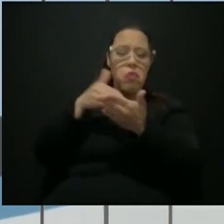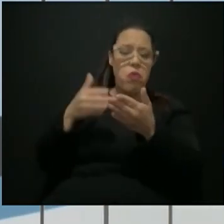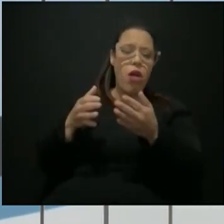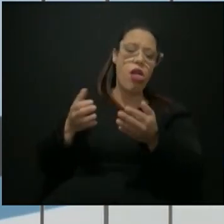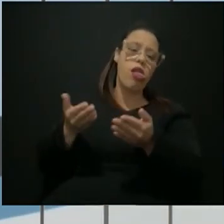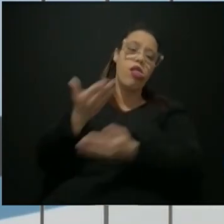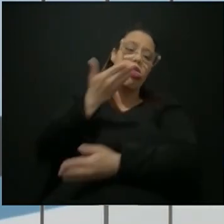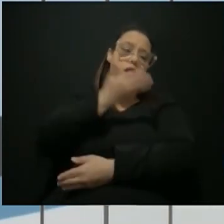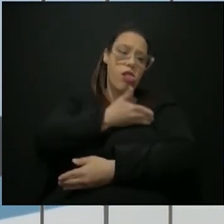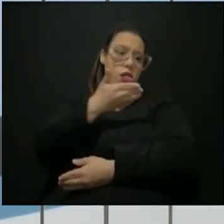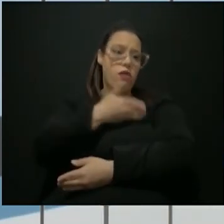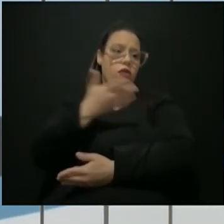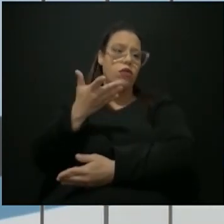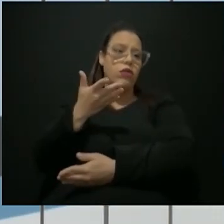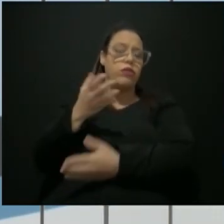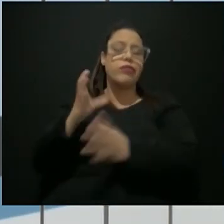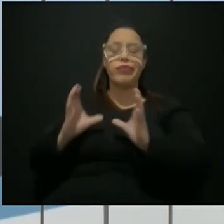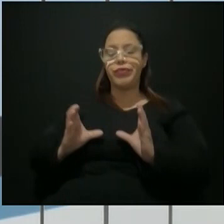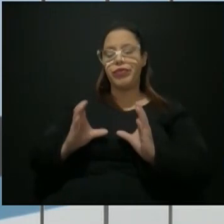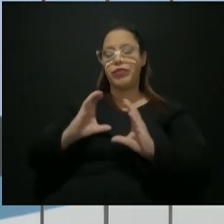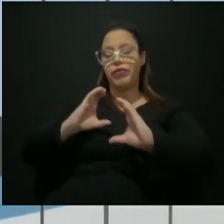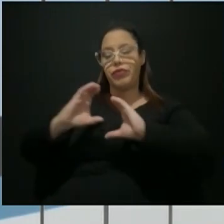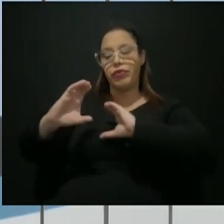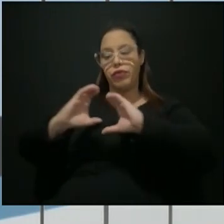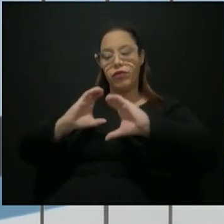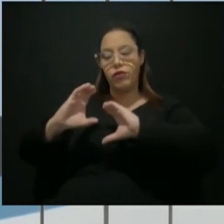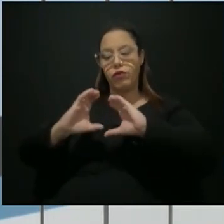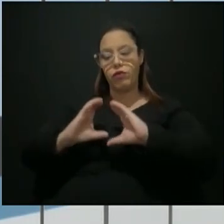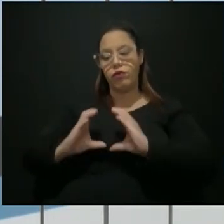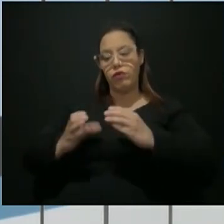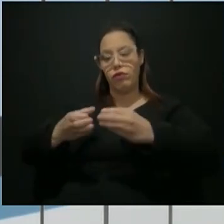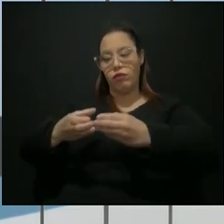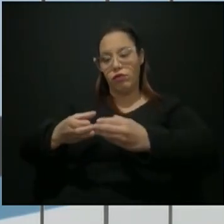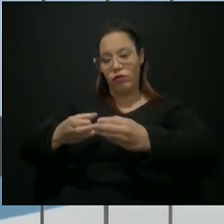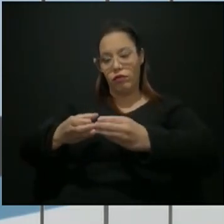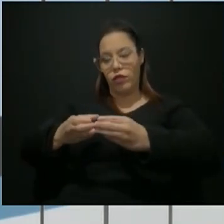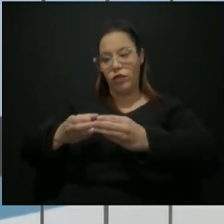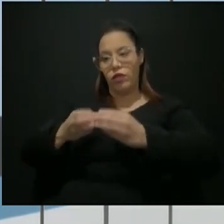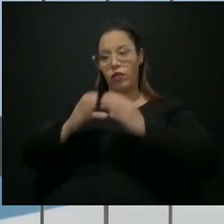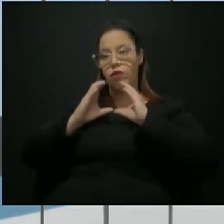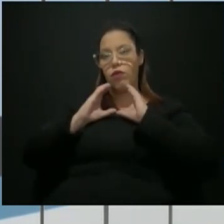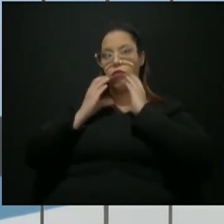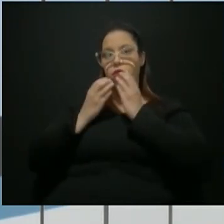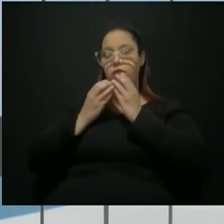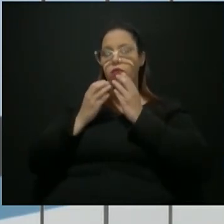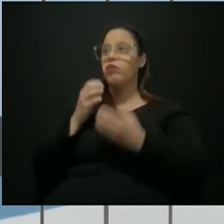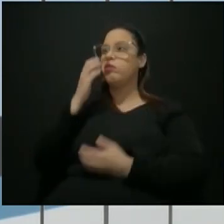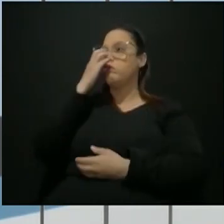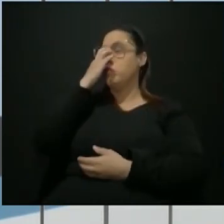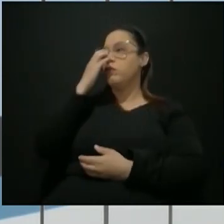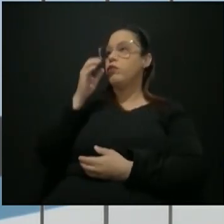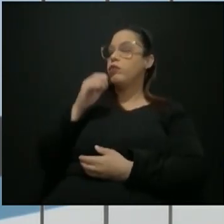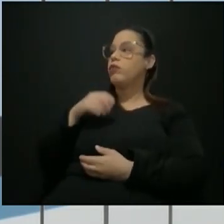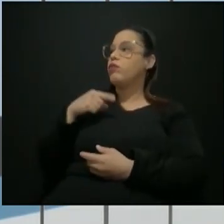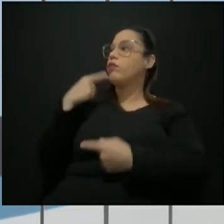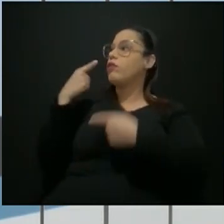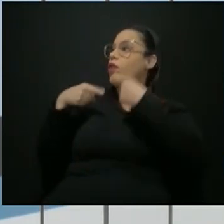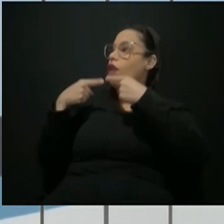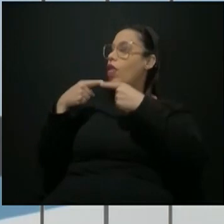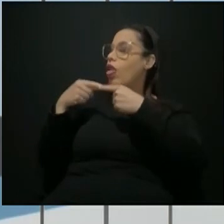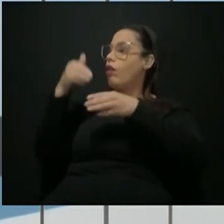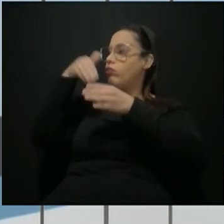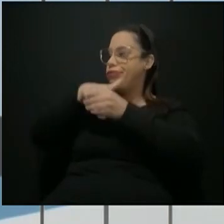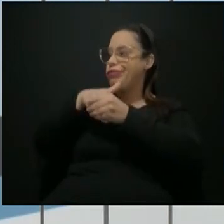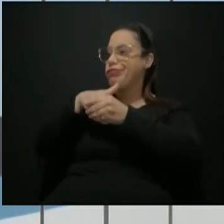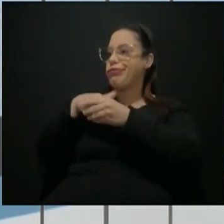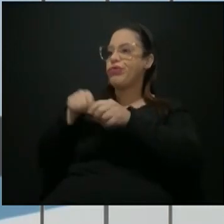nas amizades e na comunidade. E aí passa uma dica também, né, para o processo municipal, agora a gente está em ano de eleição,